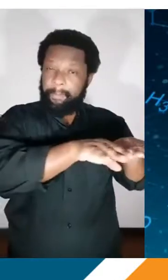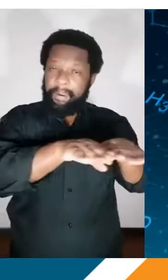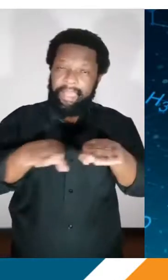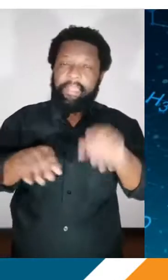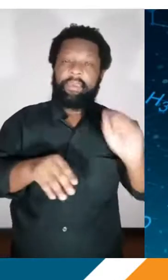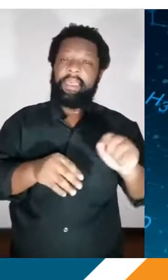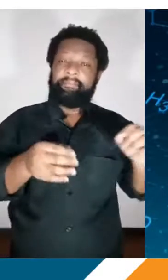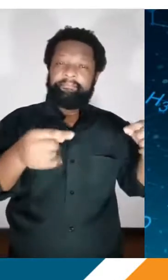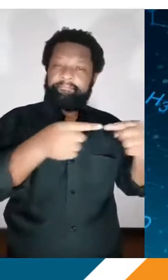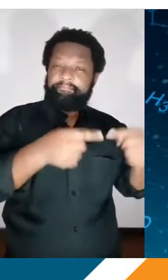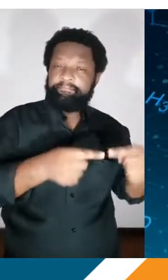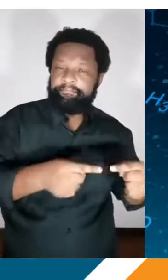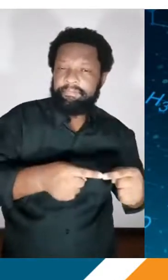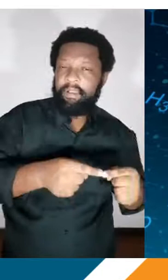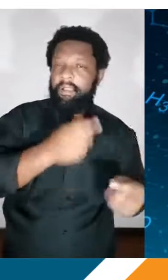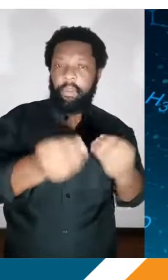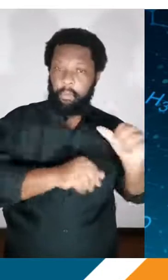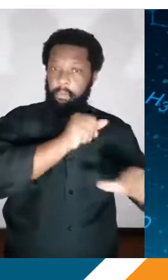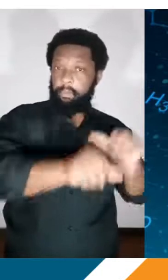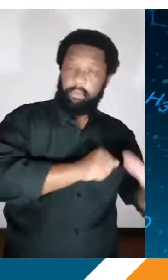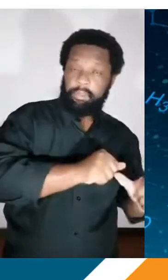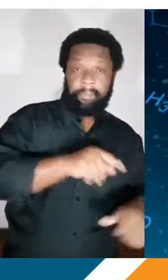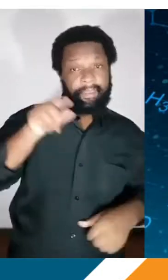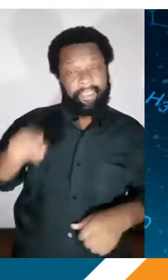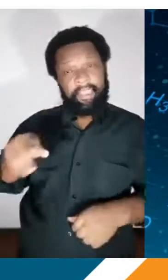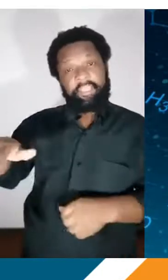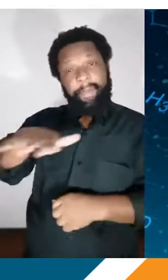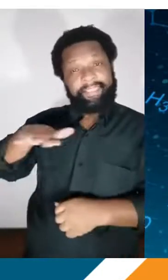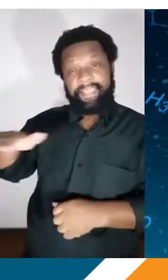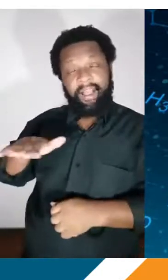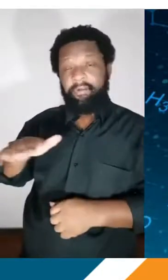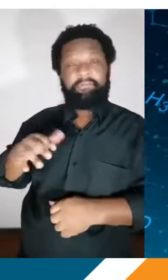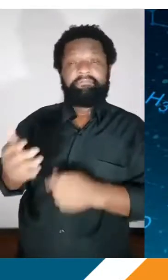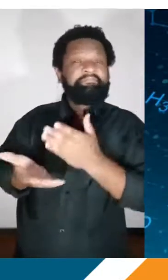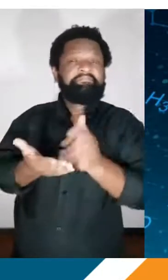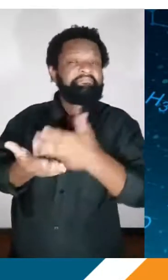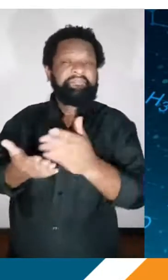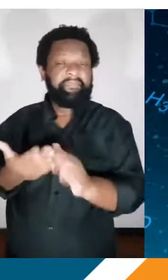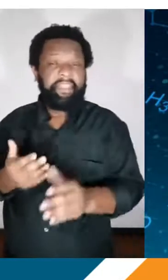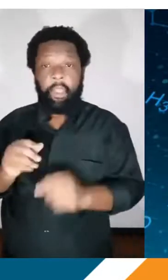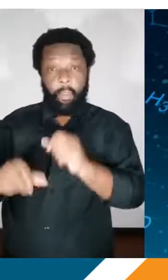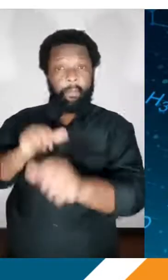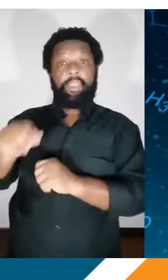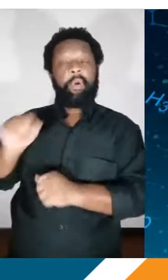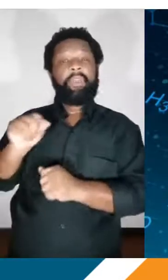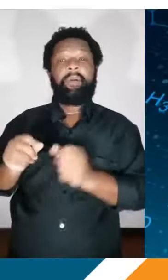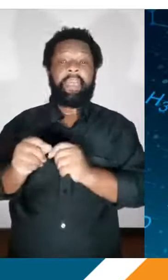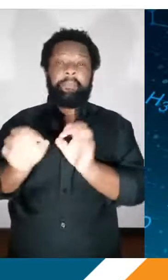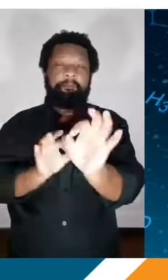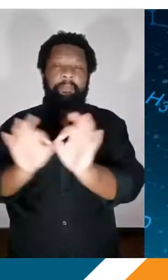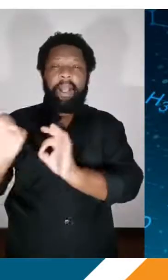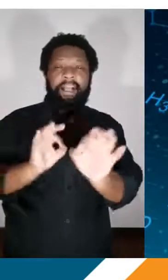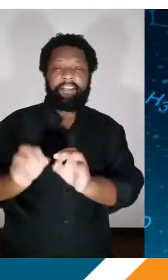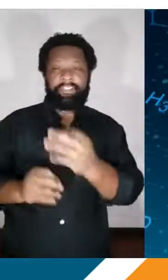constitucional, a conectividade dos átomos muda, na isomeria espacial não tem nada a ver com isso. O que vai mudar